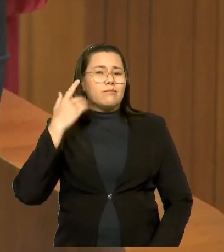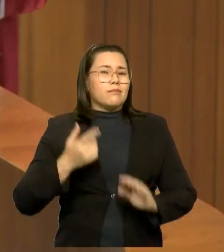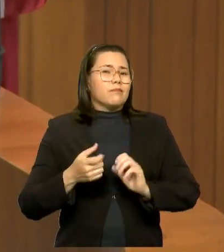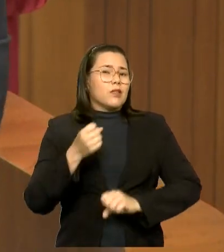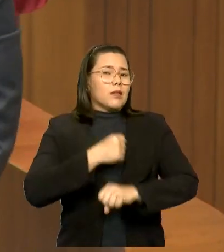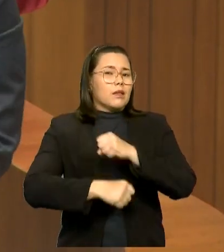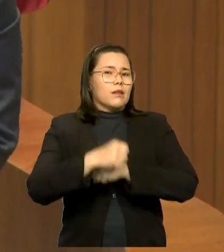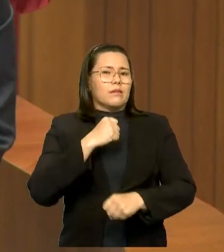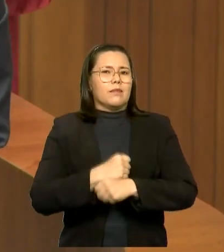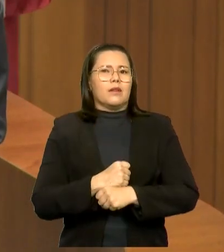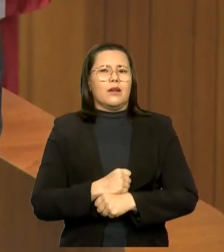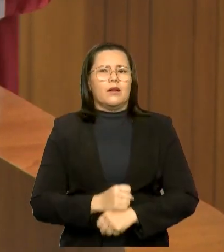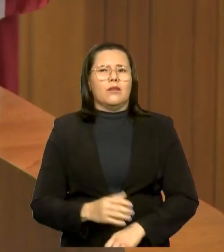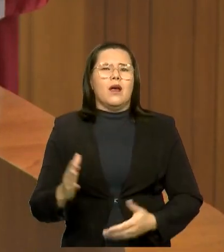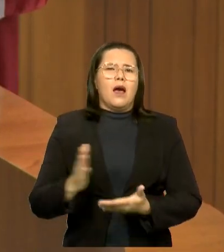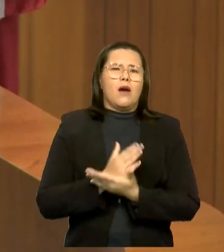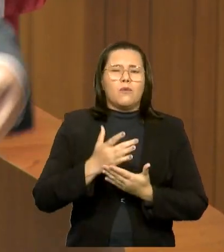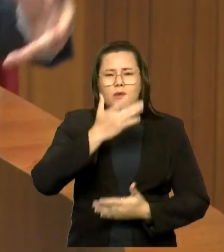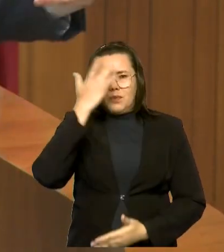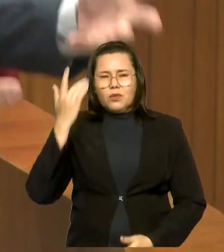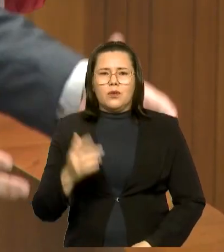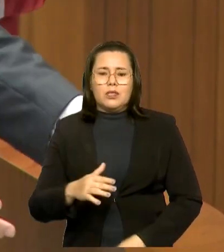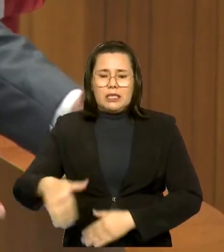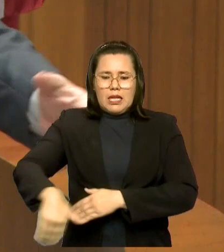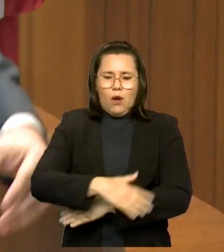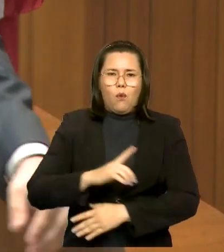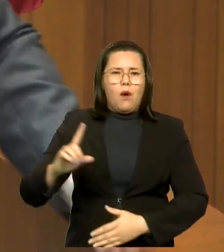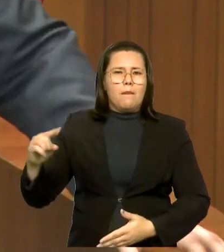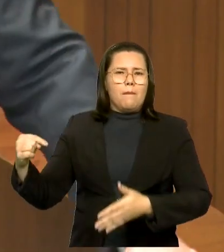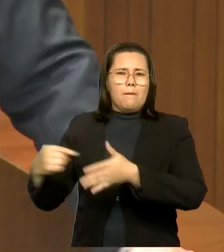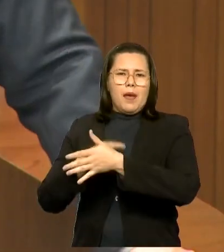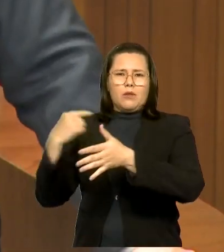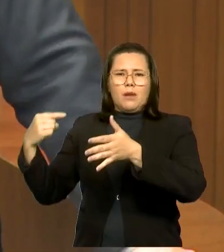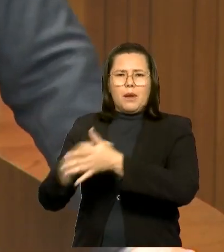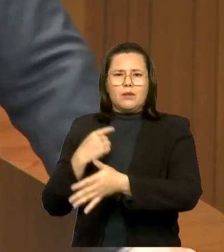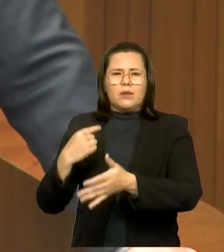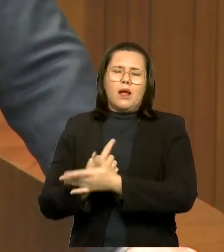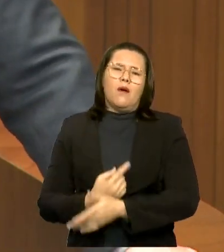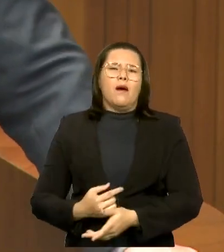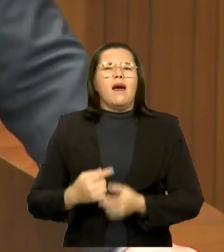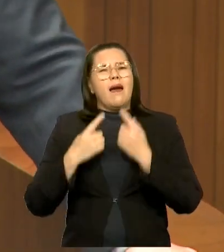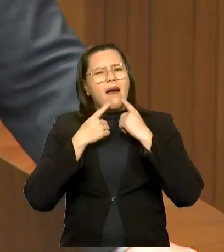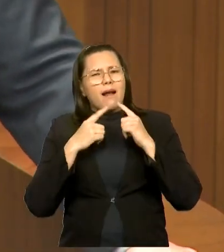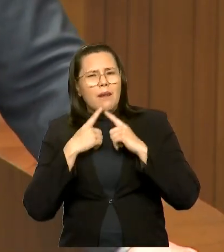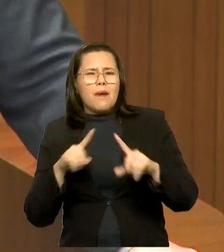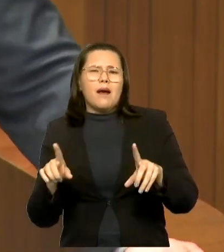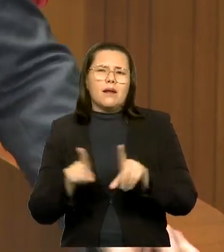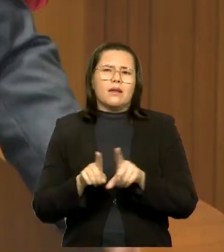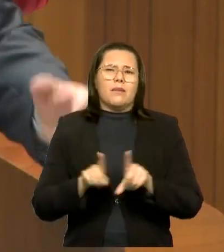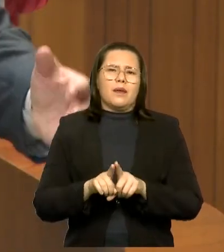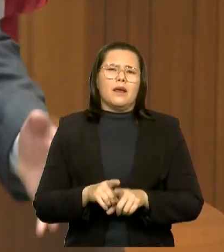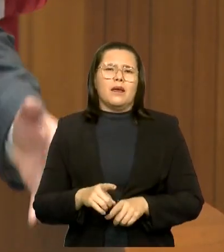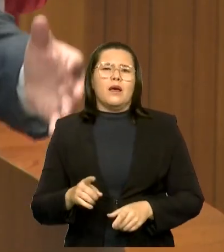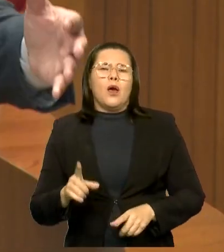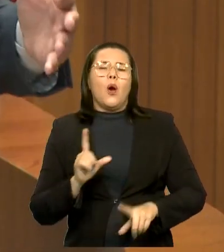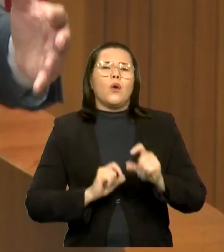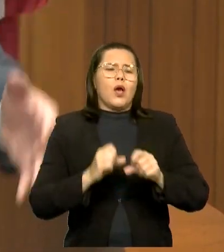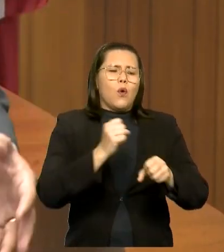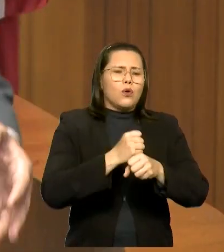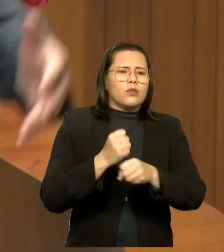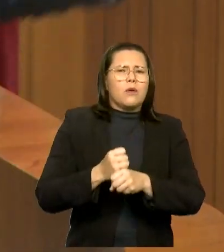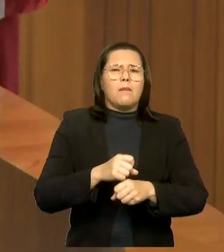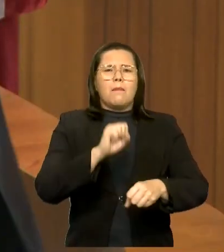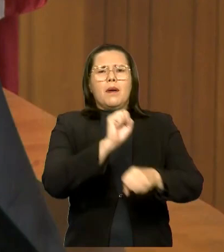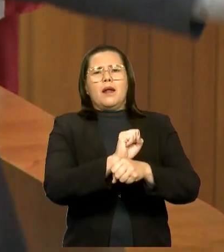vezes questionado que fui nas ruas, alguma reclamação de alguma política pública do estado paralisada, como é, por exemplo, o caso